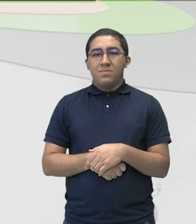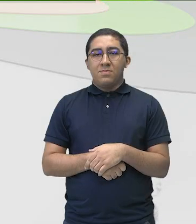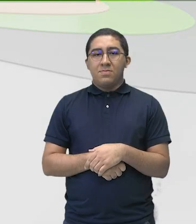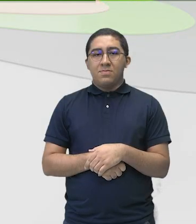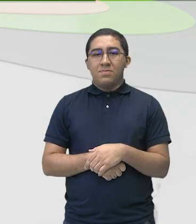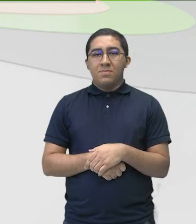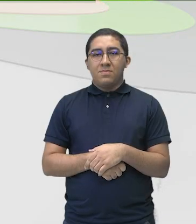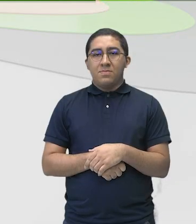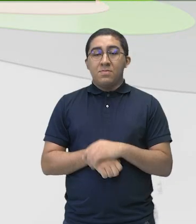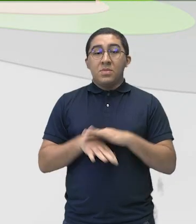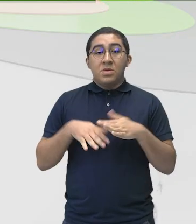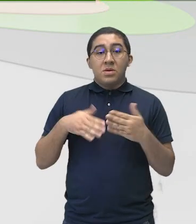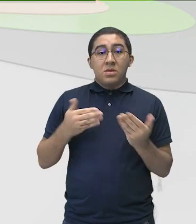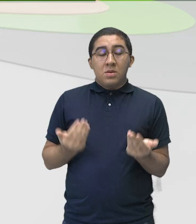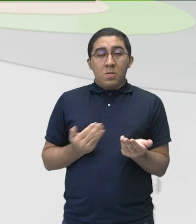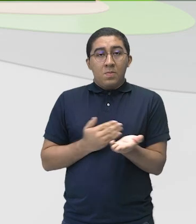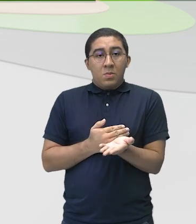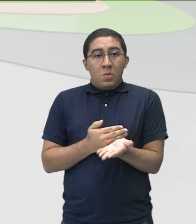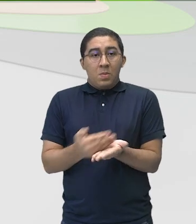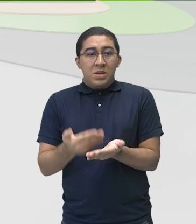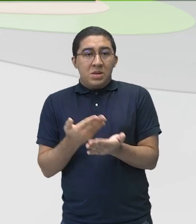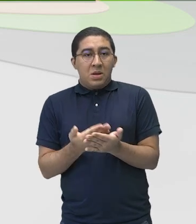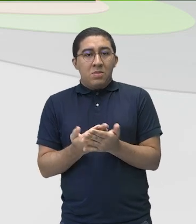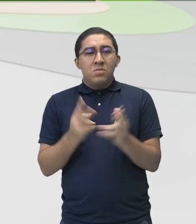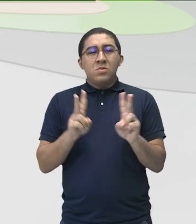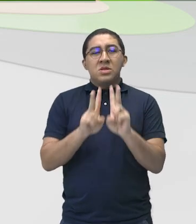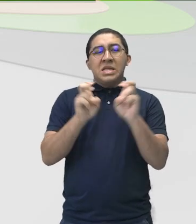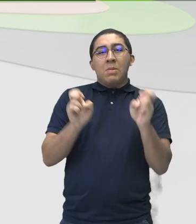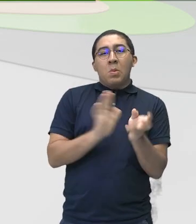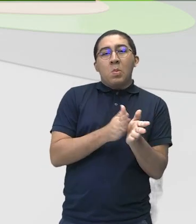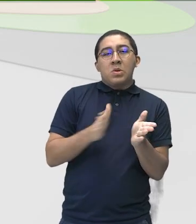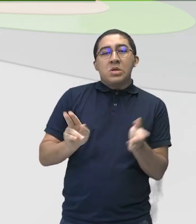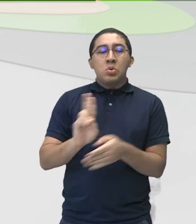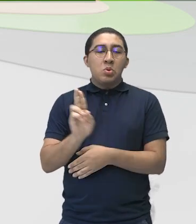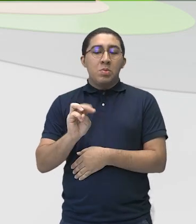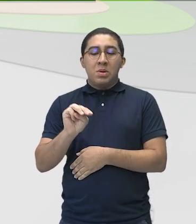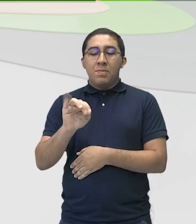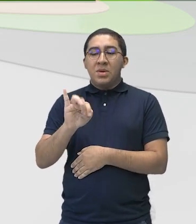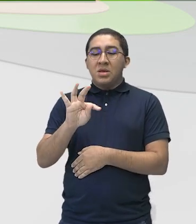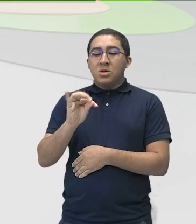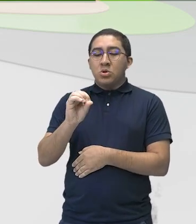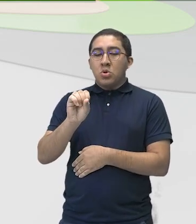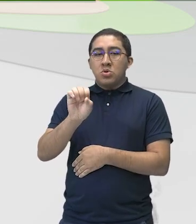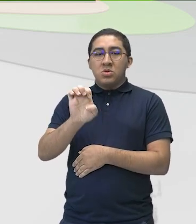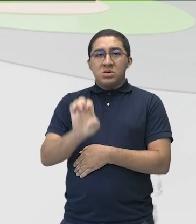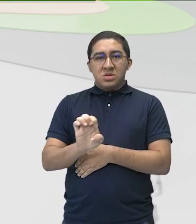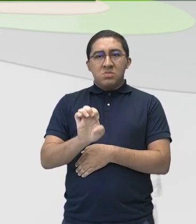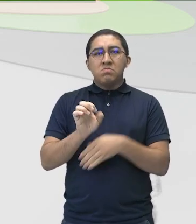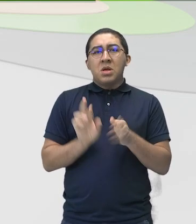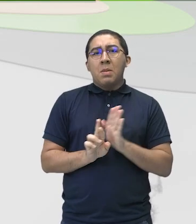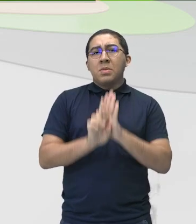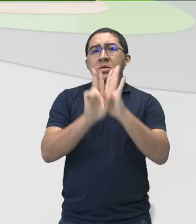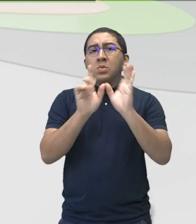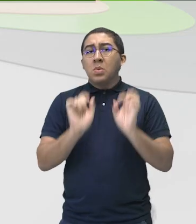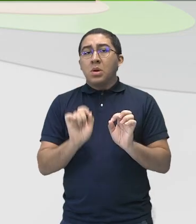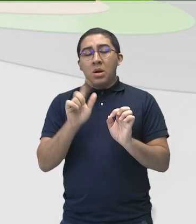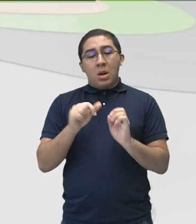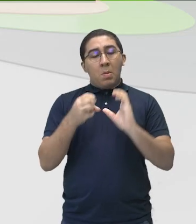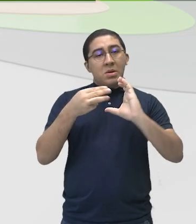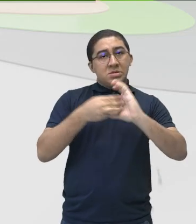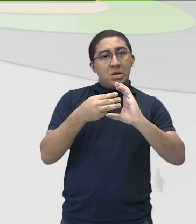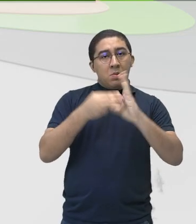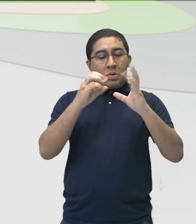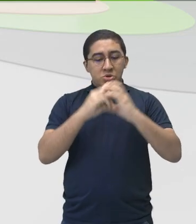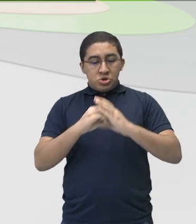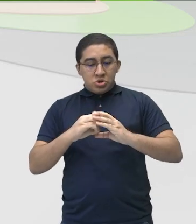Nós vamos iniciar a aula falando sobre um processo que é a mitose. Esse processo ele representa uma divisão